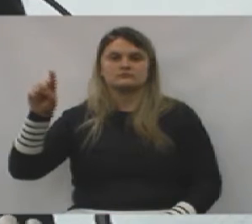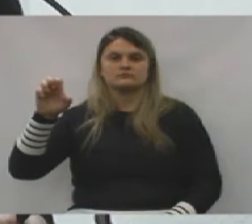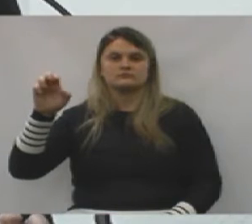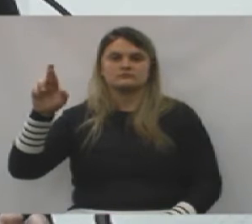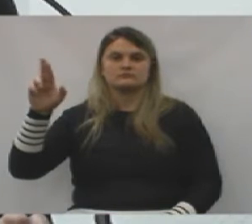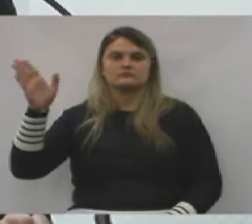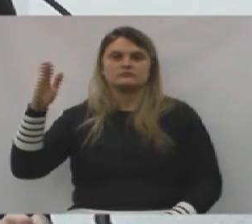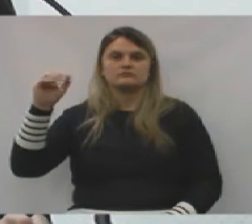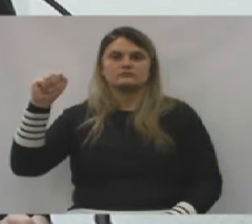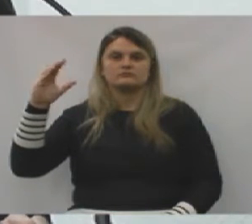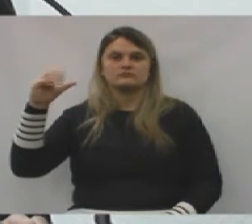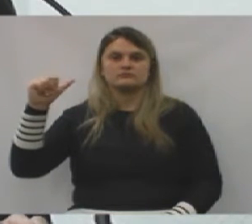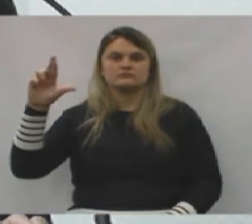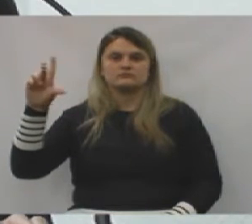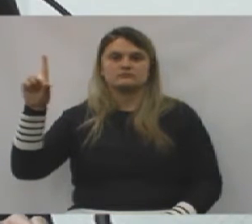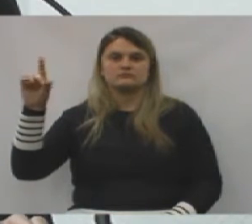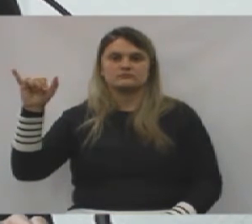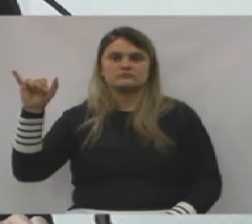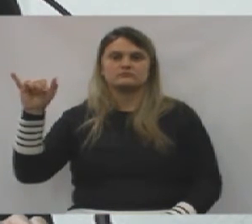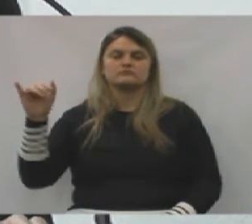Acard,